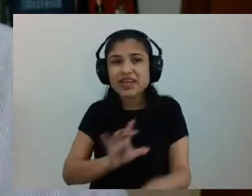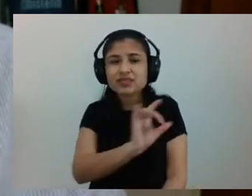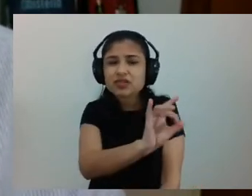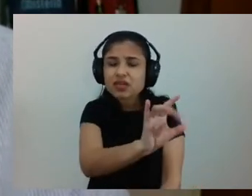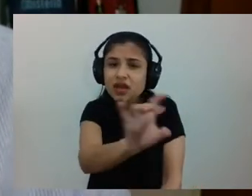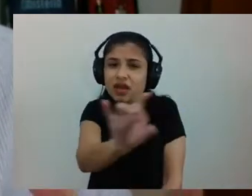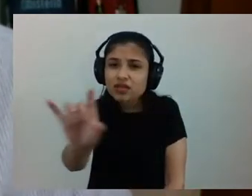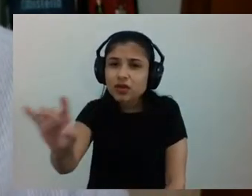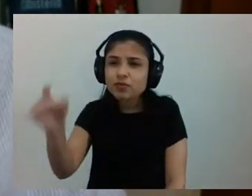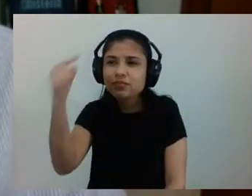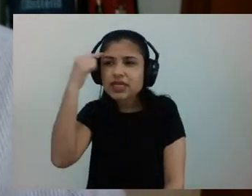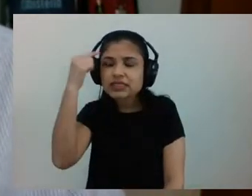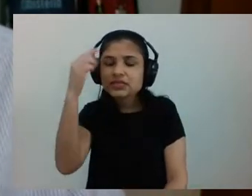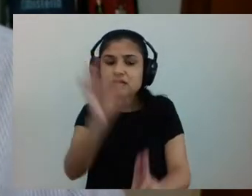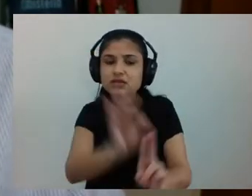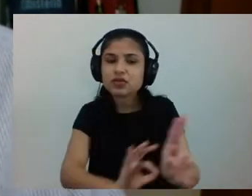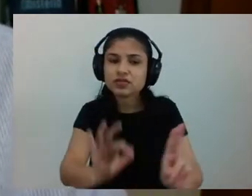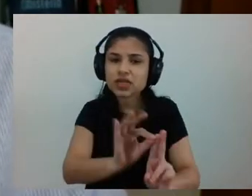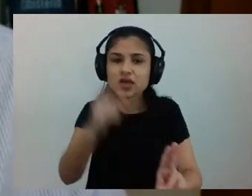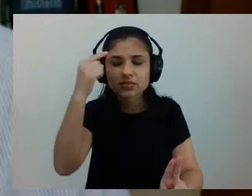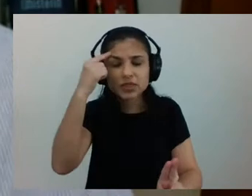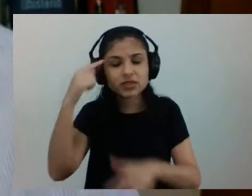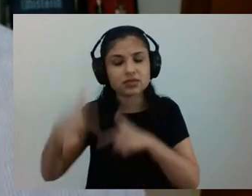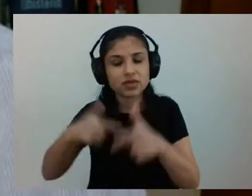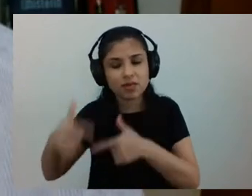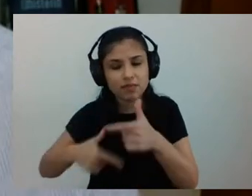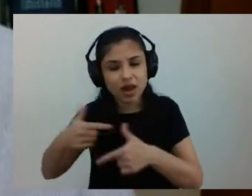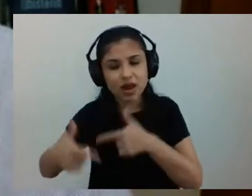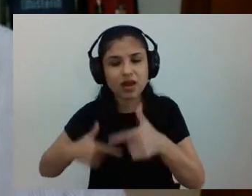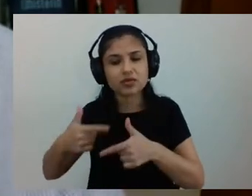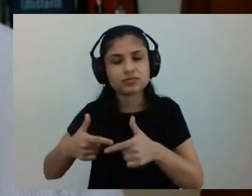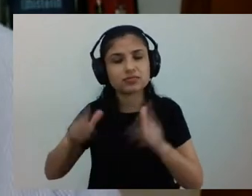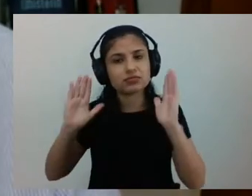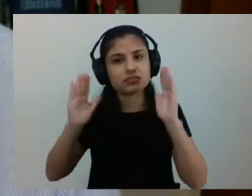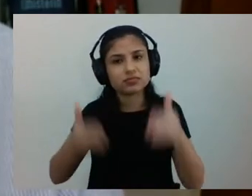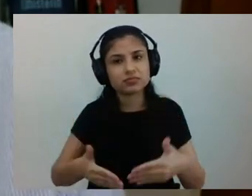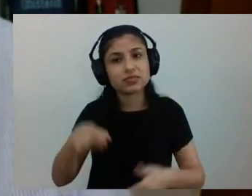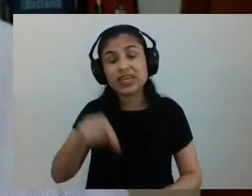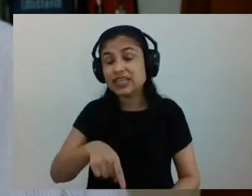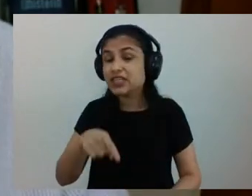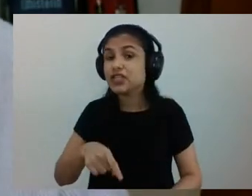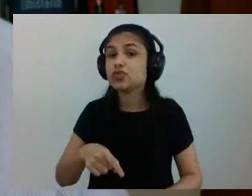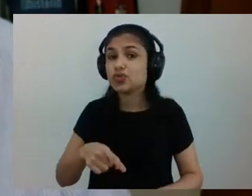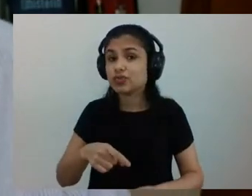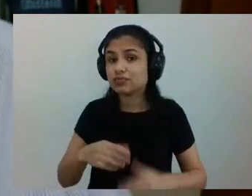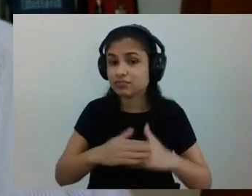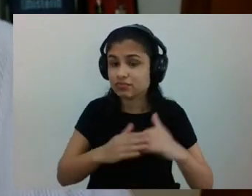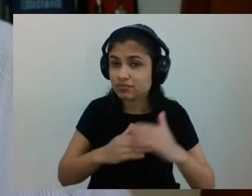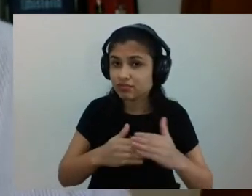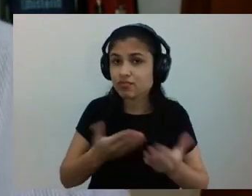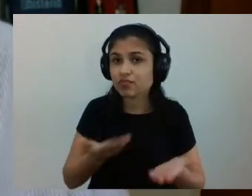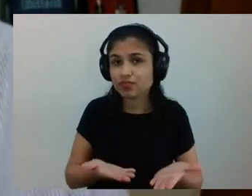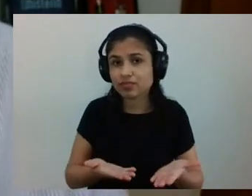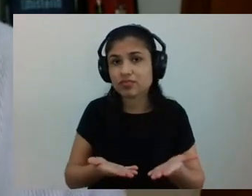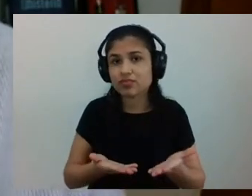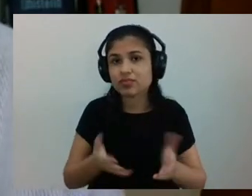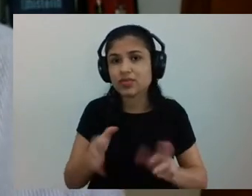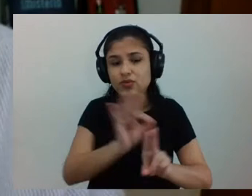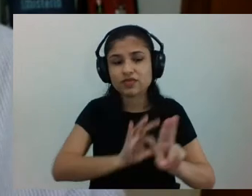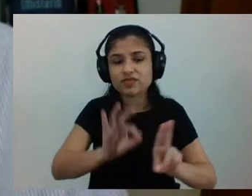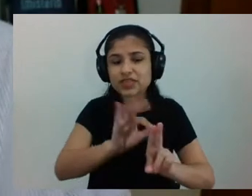na UFSCar, pensando no seu trabalho. É isso que faz a nossa universidade ser um lugar